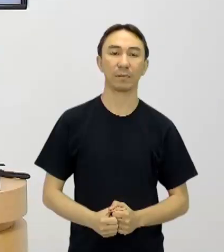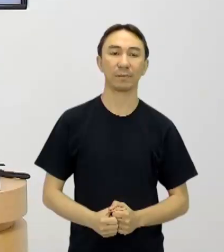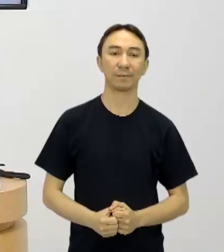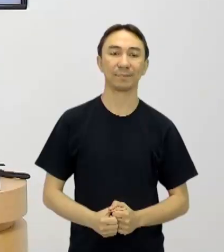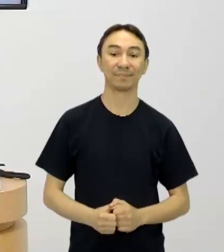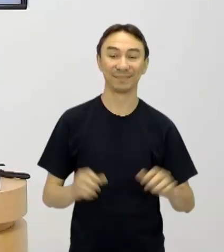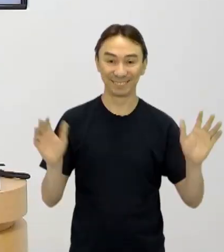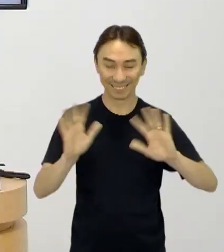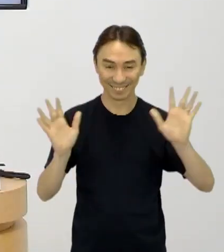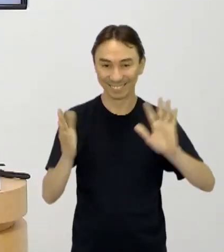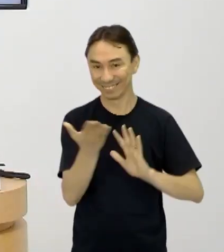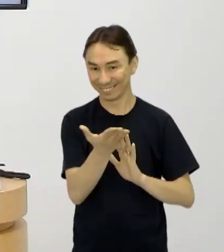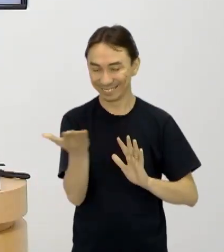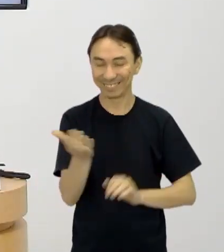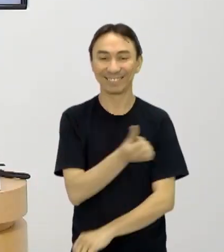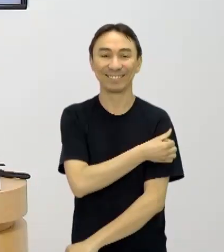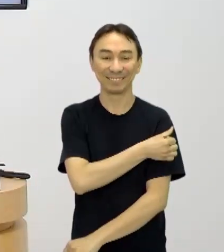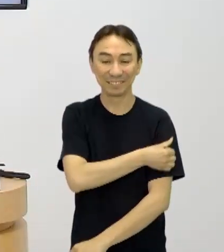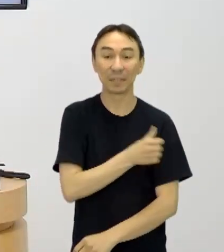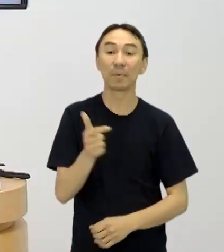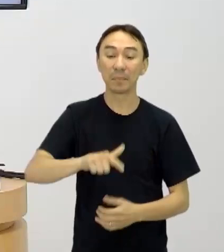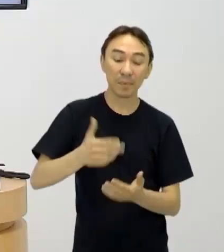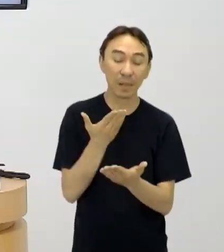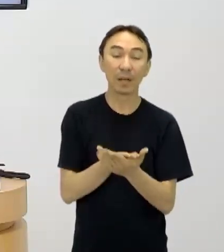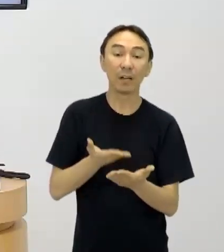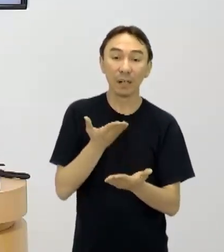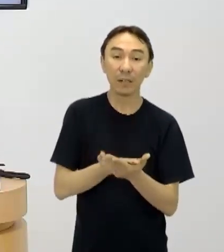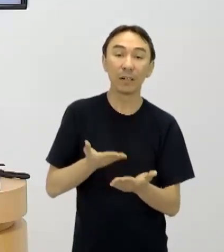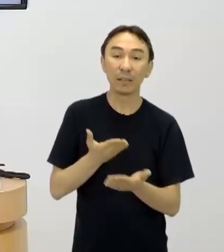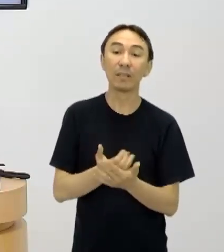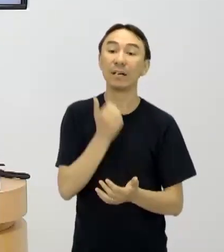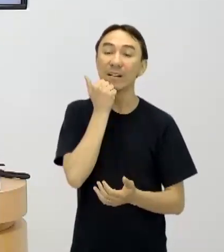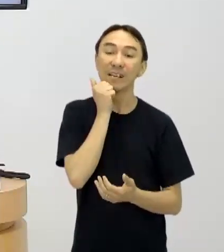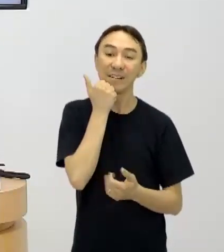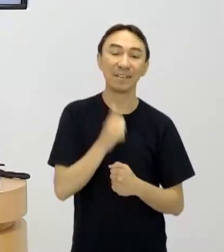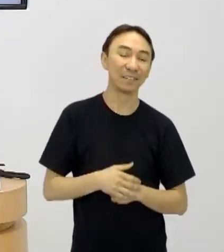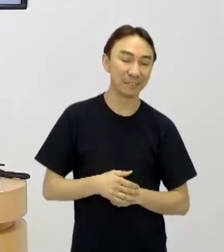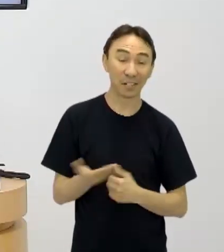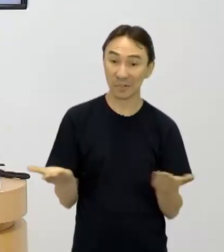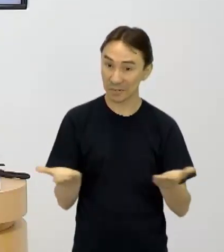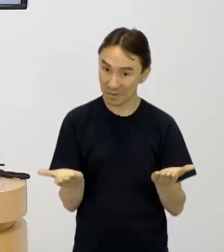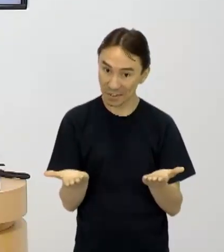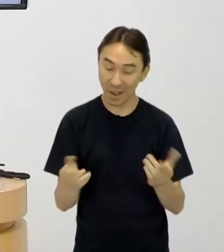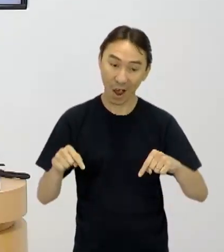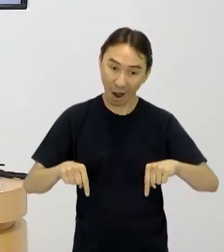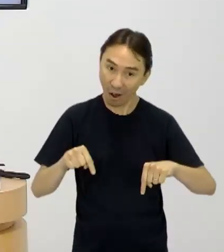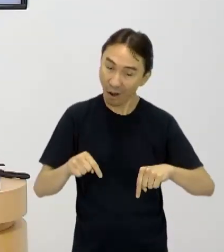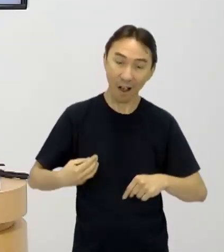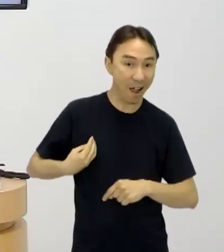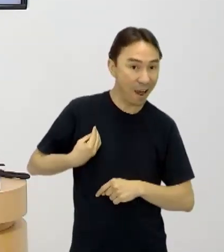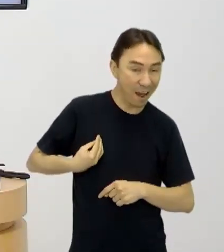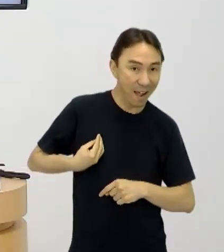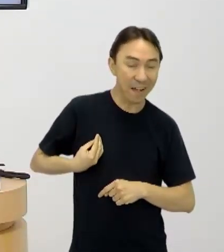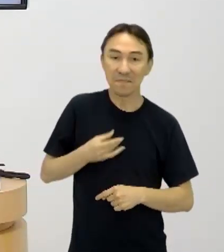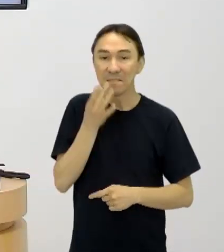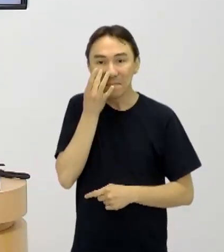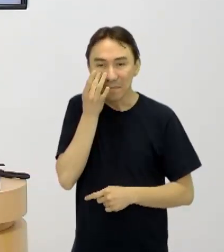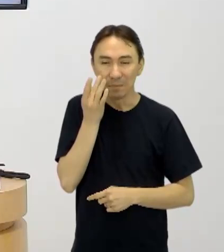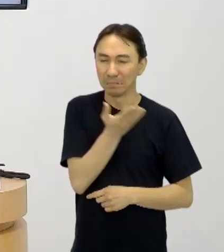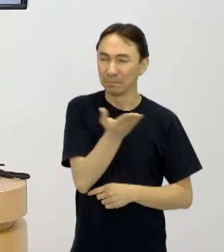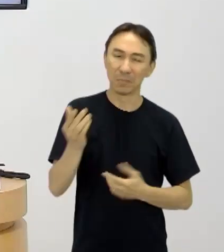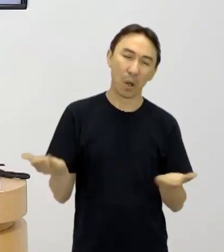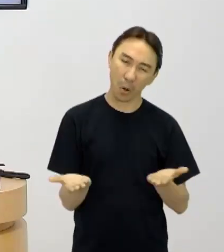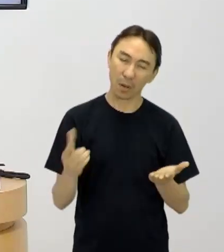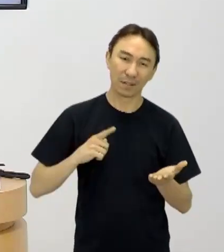Olá, sexto ano, estamos de volta aqui para mais uma aula de ciência, já começando aí ao vivo para vocês que nos assistem nos diversos